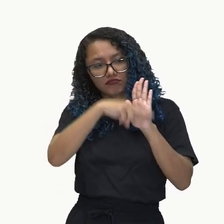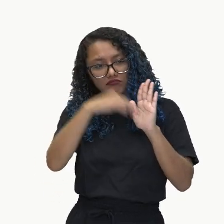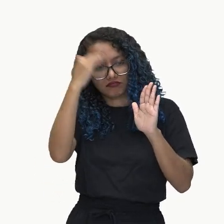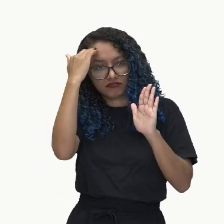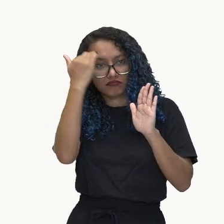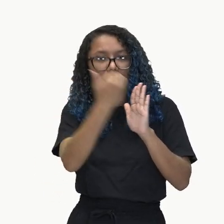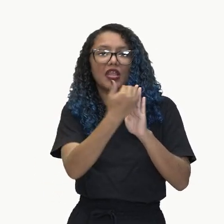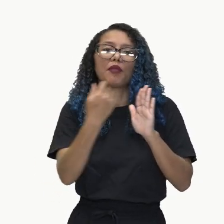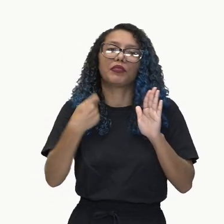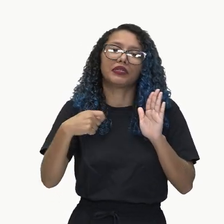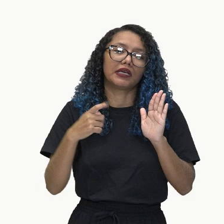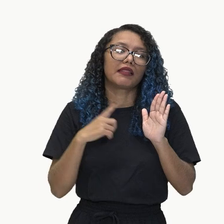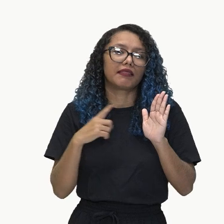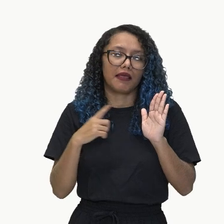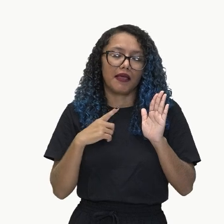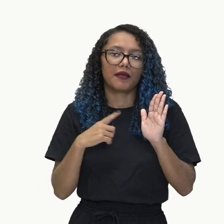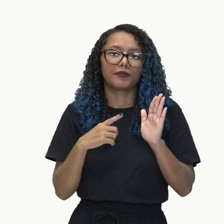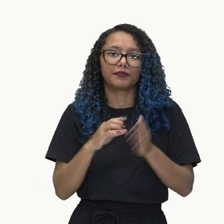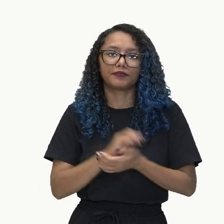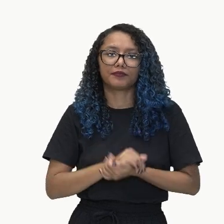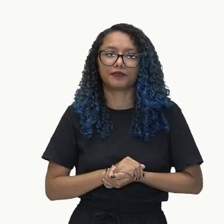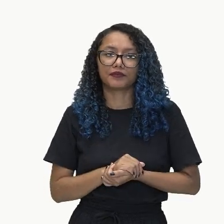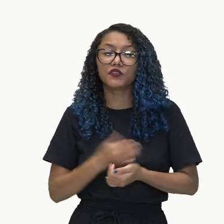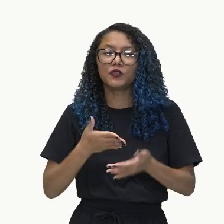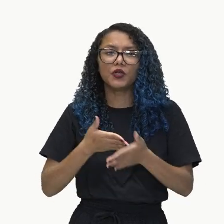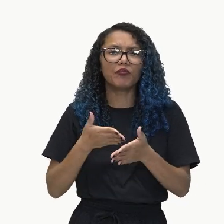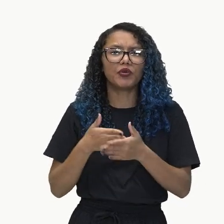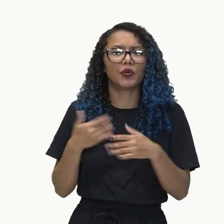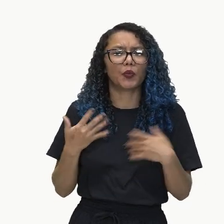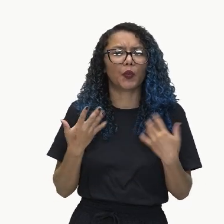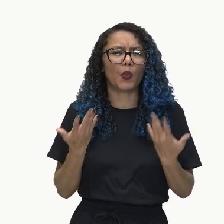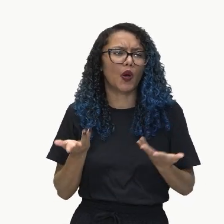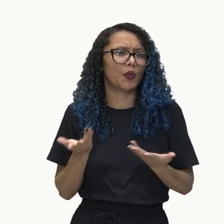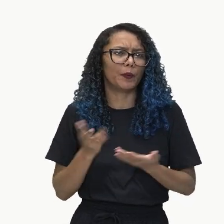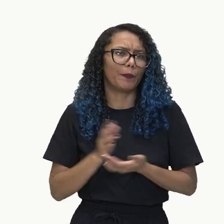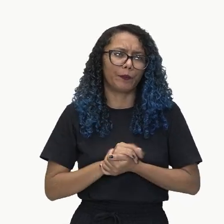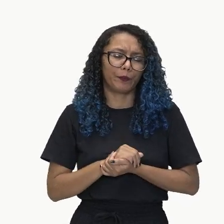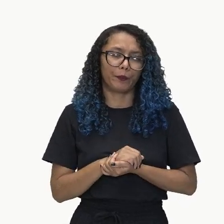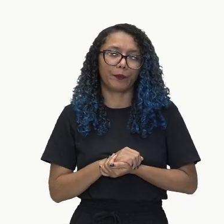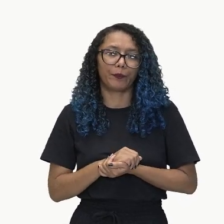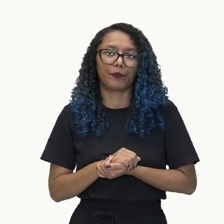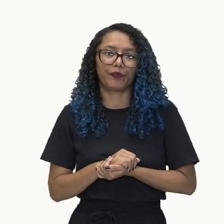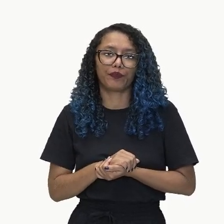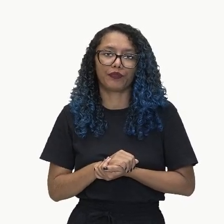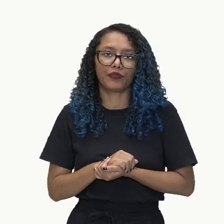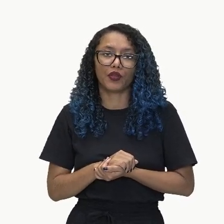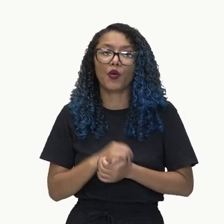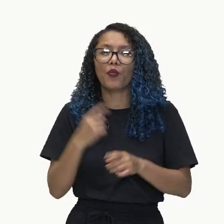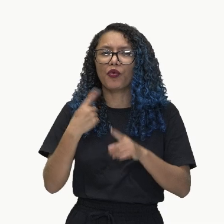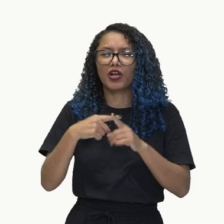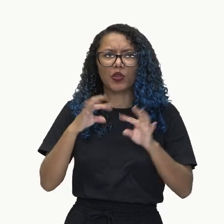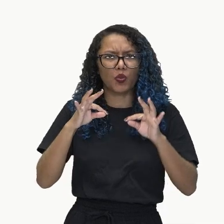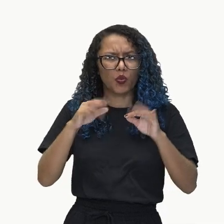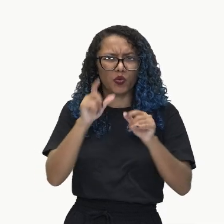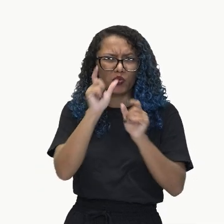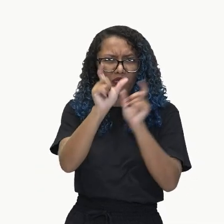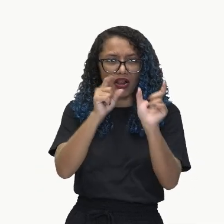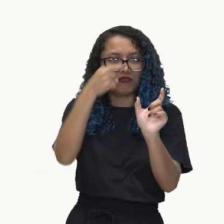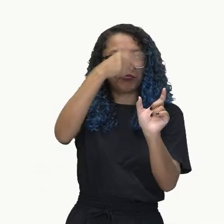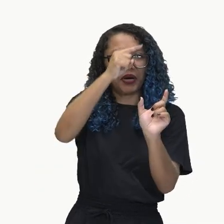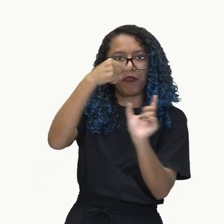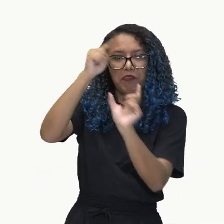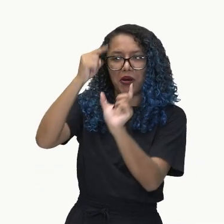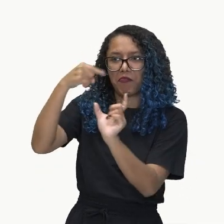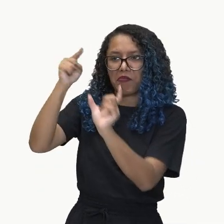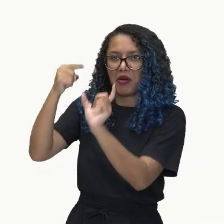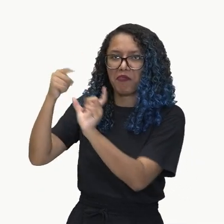né Quais são os limites que elas obedecem ok muito bem ninguém sai acentuando todas jogando acento em todas